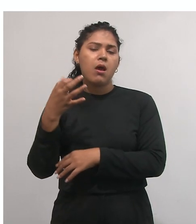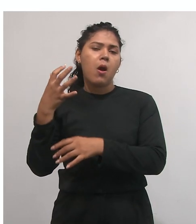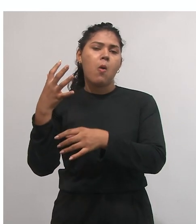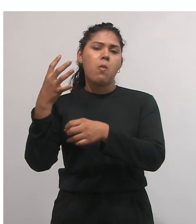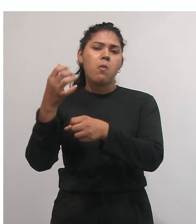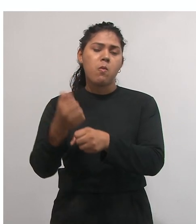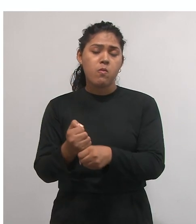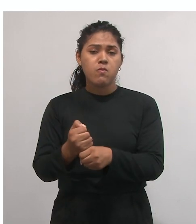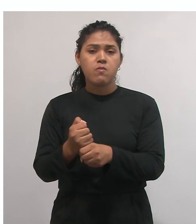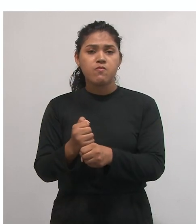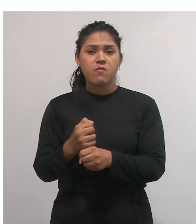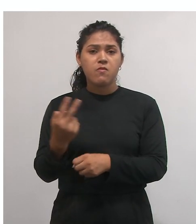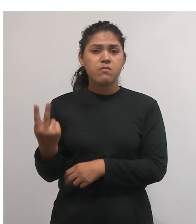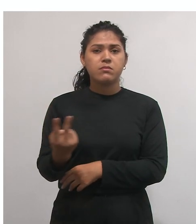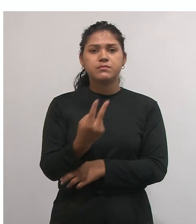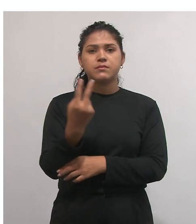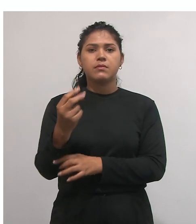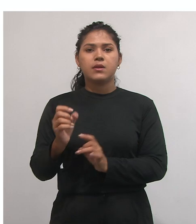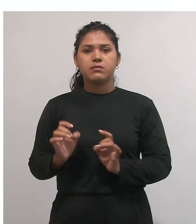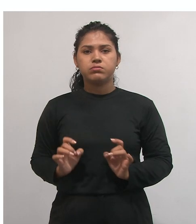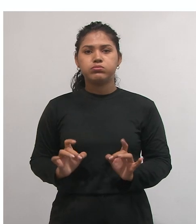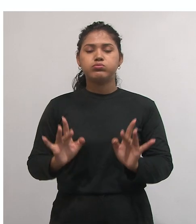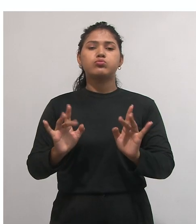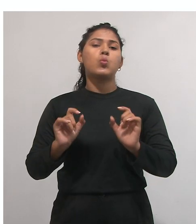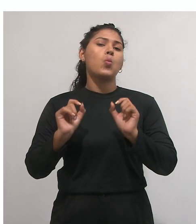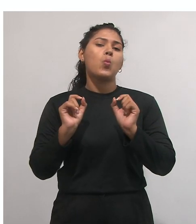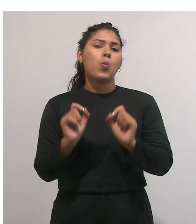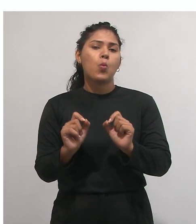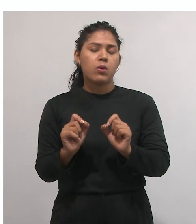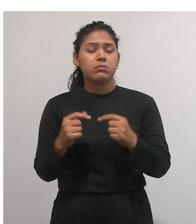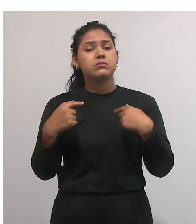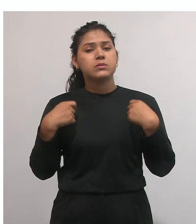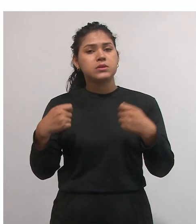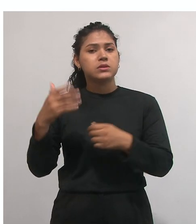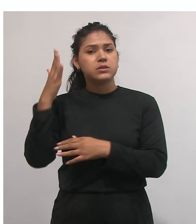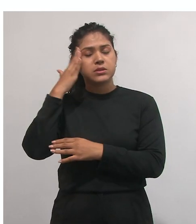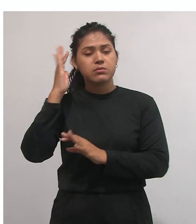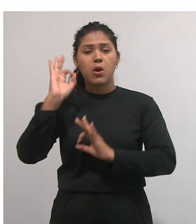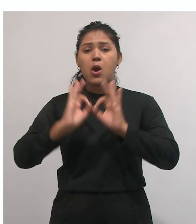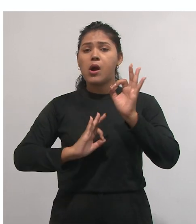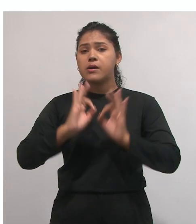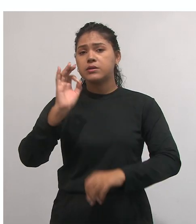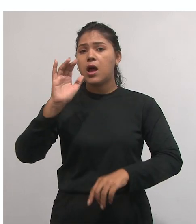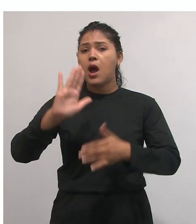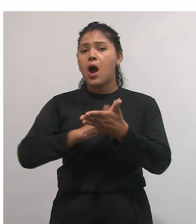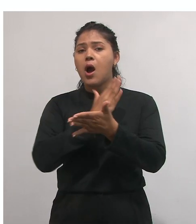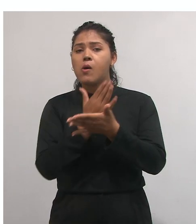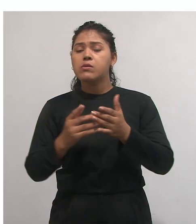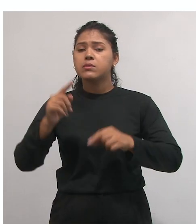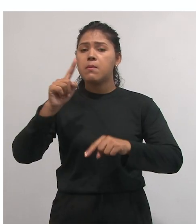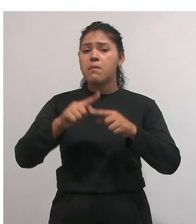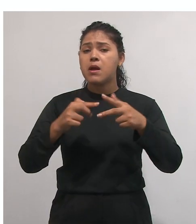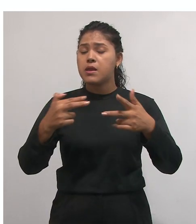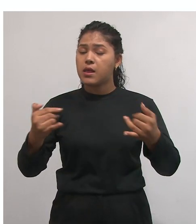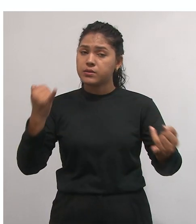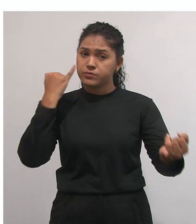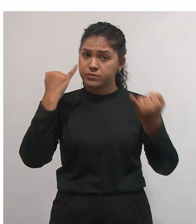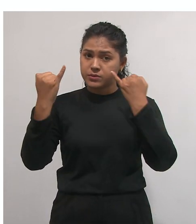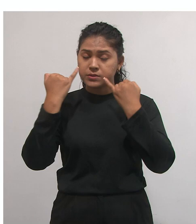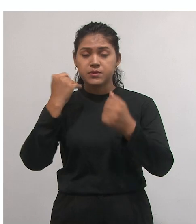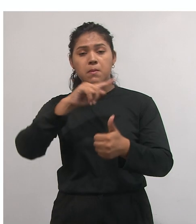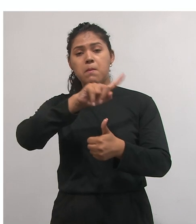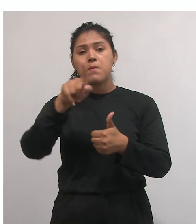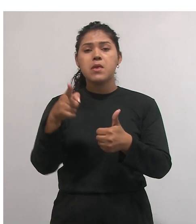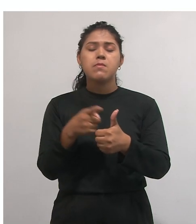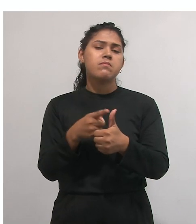formar o preço de venda com markup, a gente precisa coletar e organizar algumas informações.